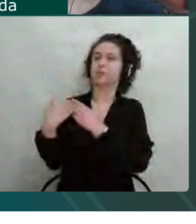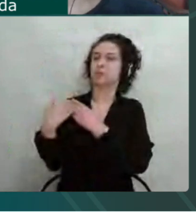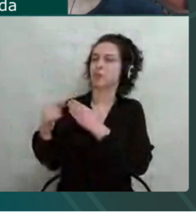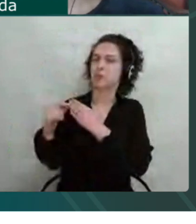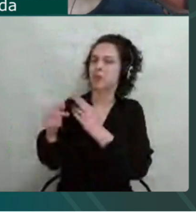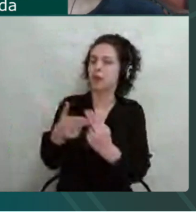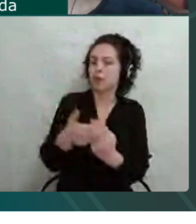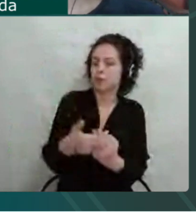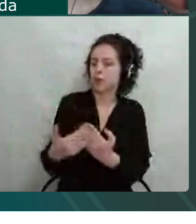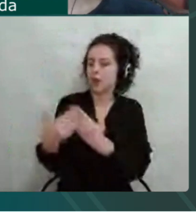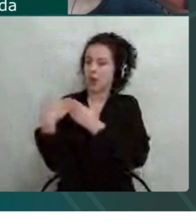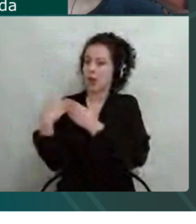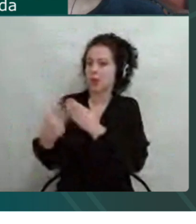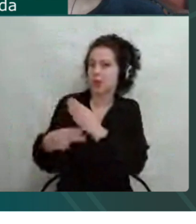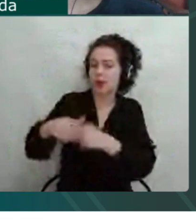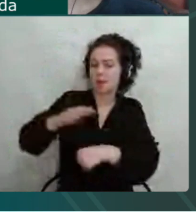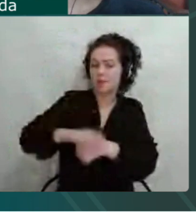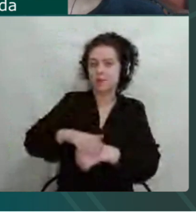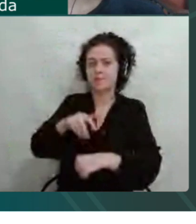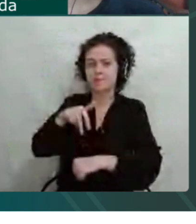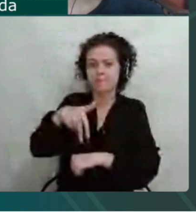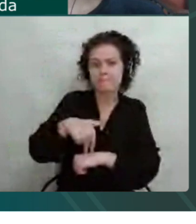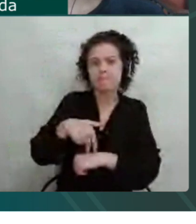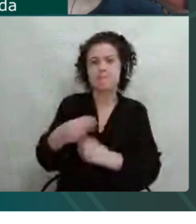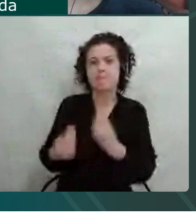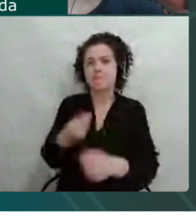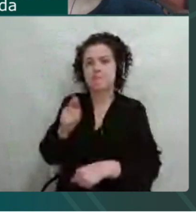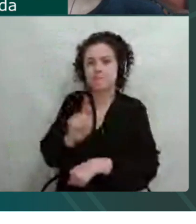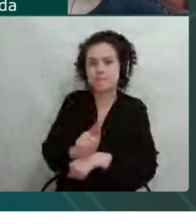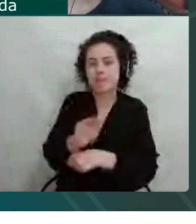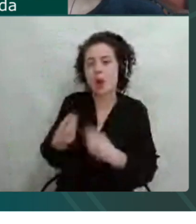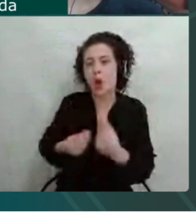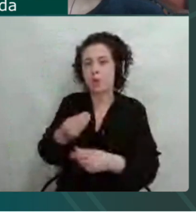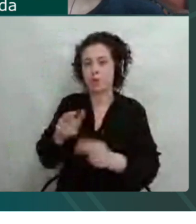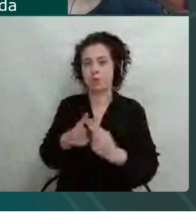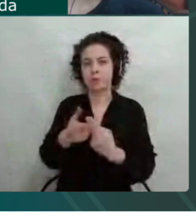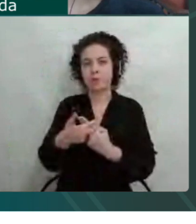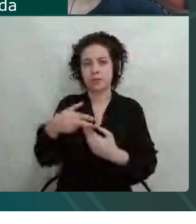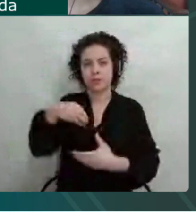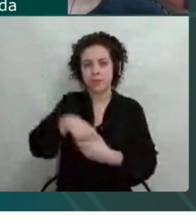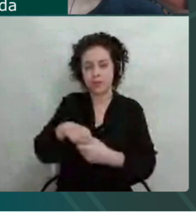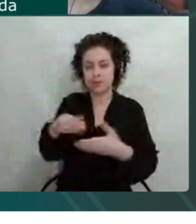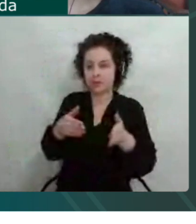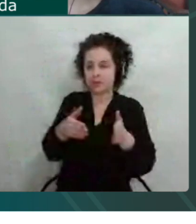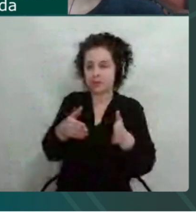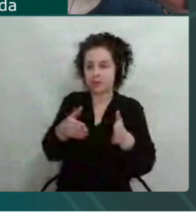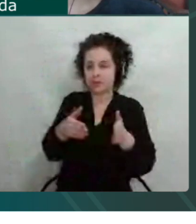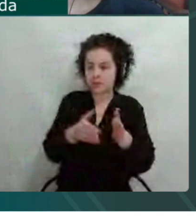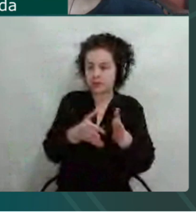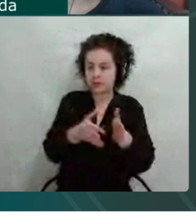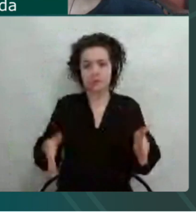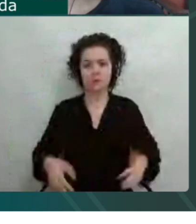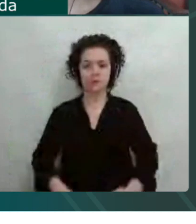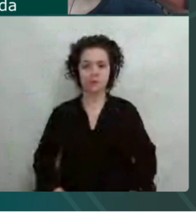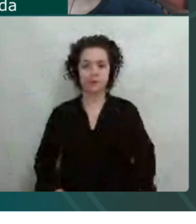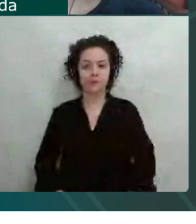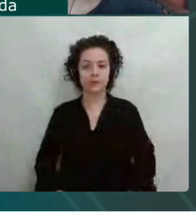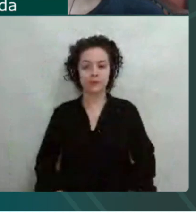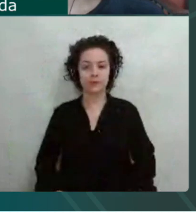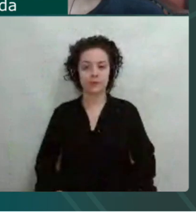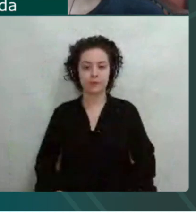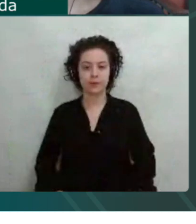é o protagonismo, como tem sido o protagonismo no SUS durante todo esse processo, né?